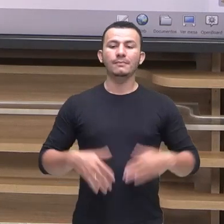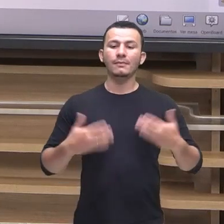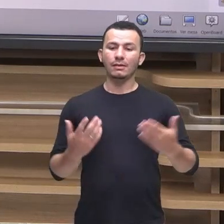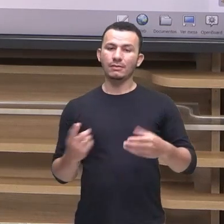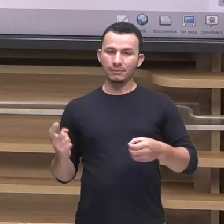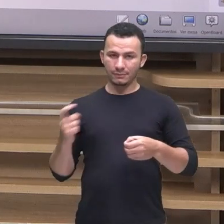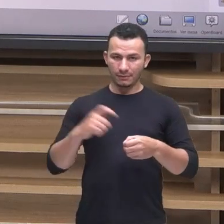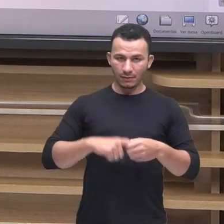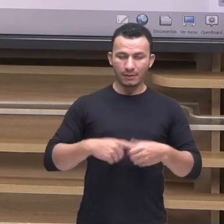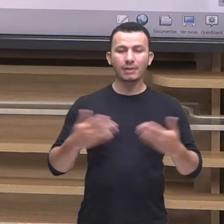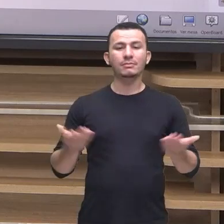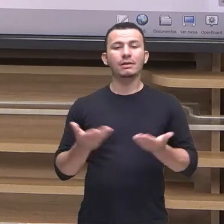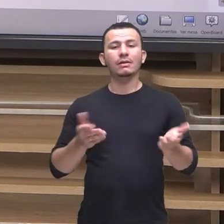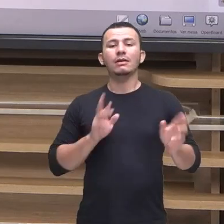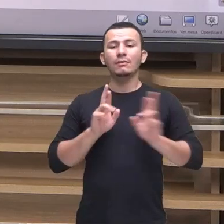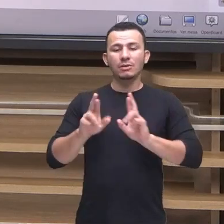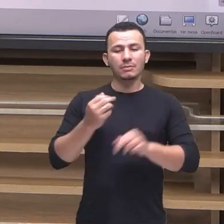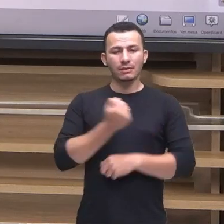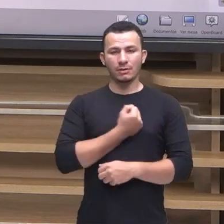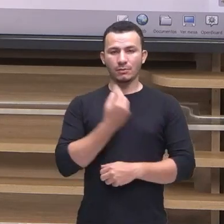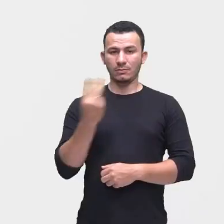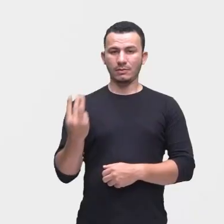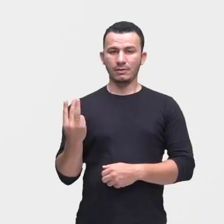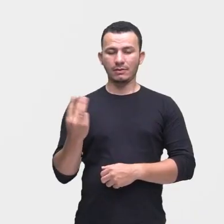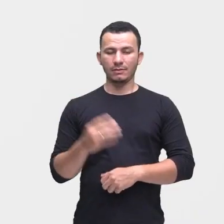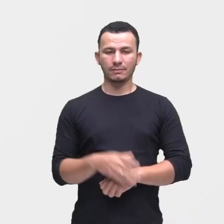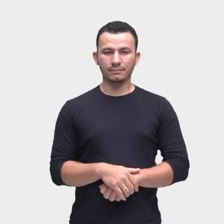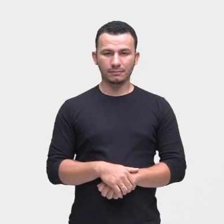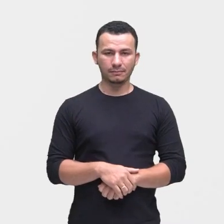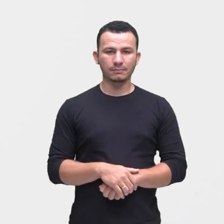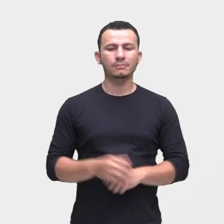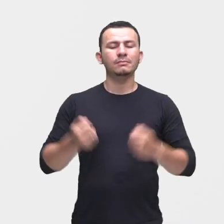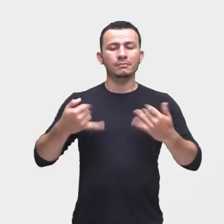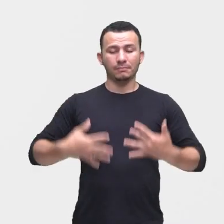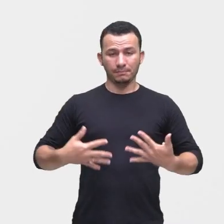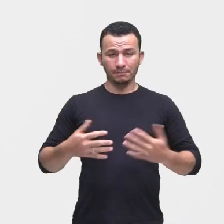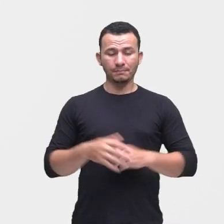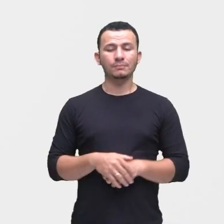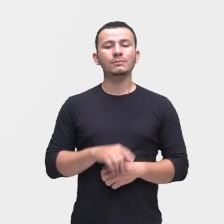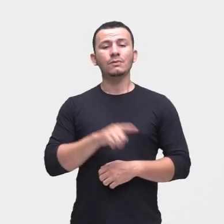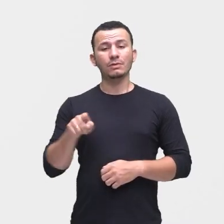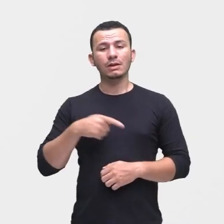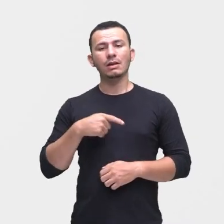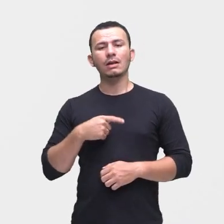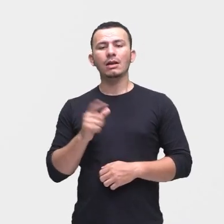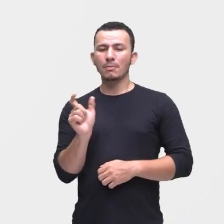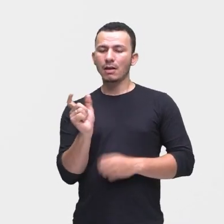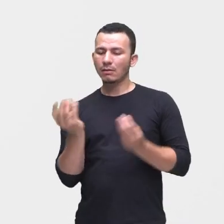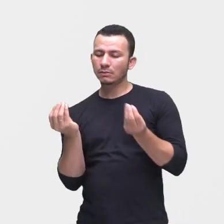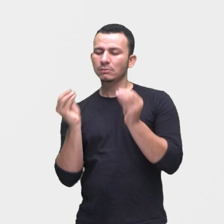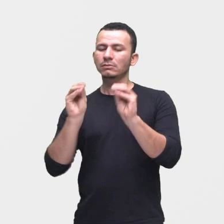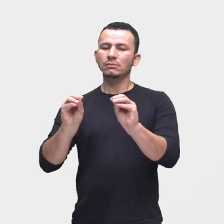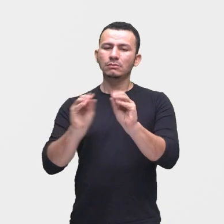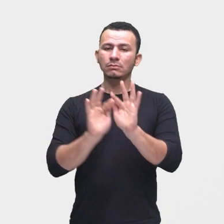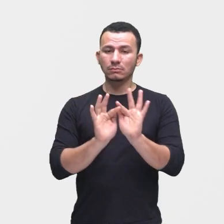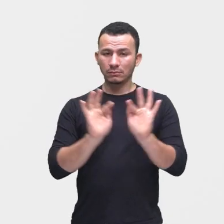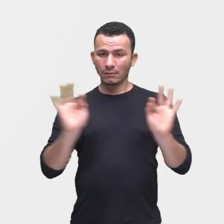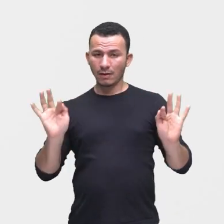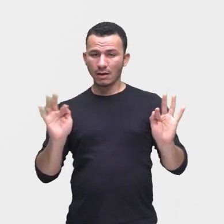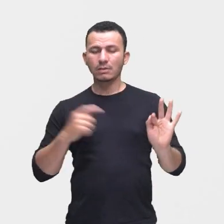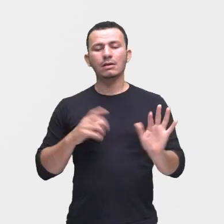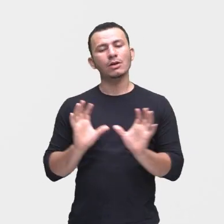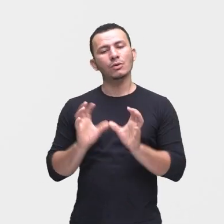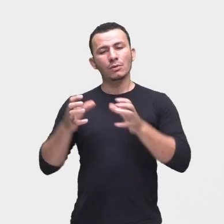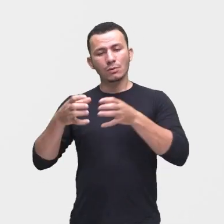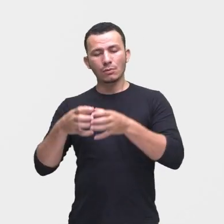Estamos de volta e agora vamos responder a terceira questão. Ela diz assim: complete a frase. Tanana, é o conjunto